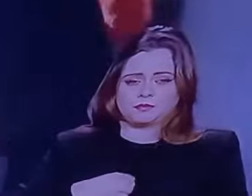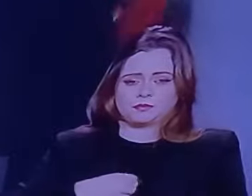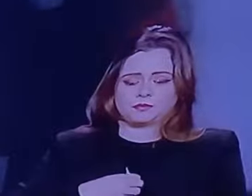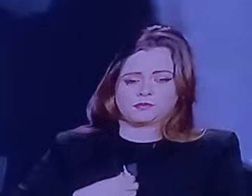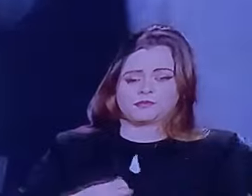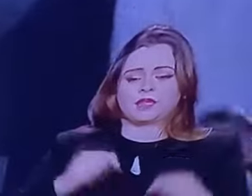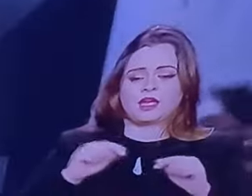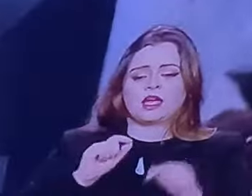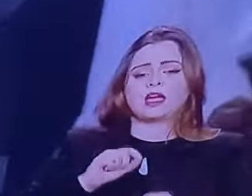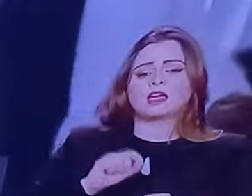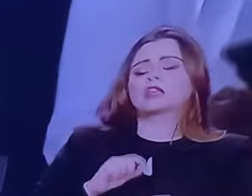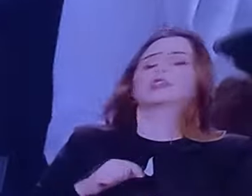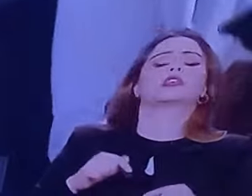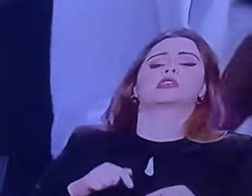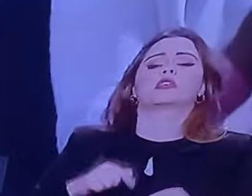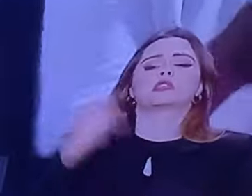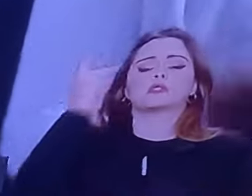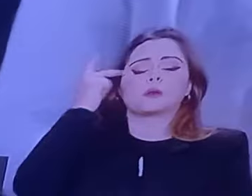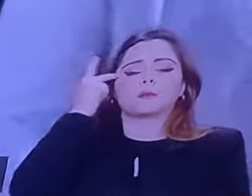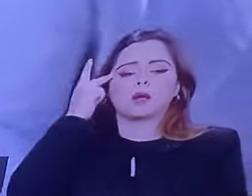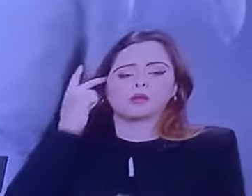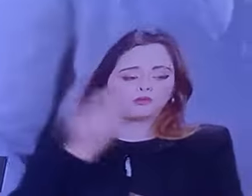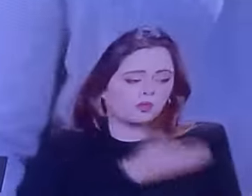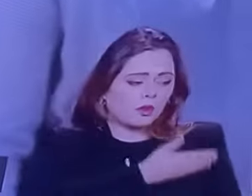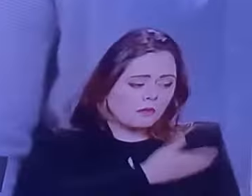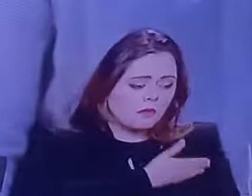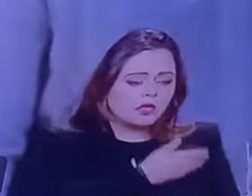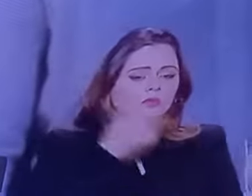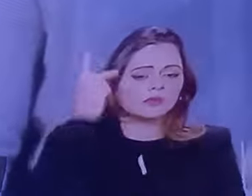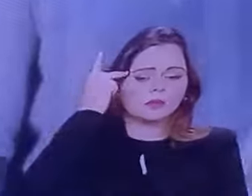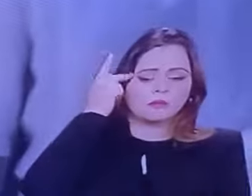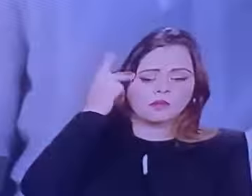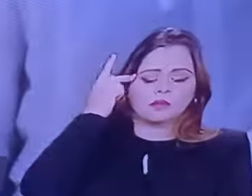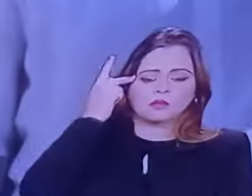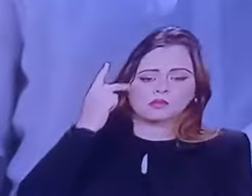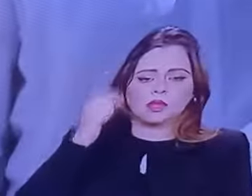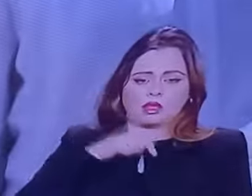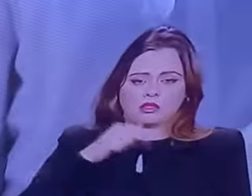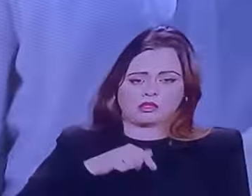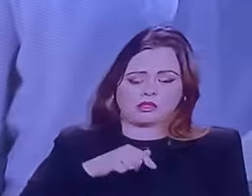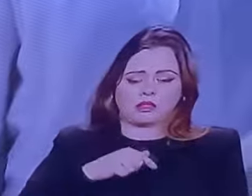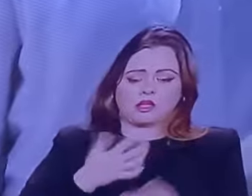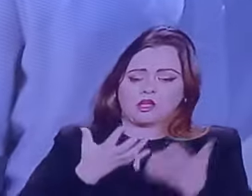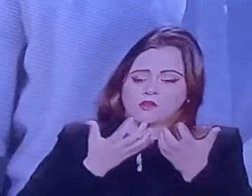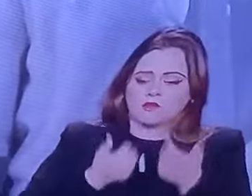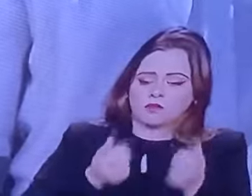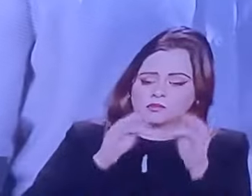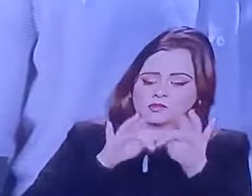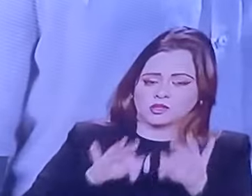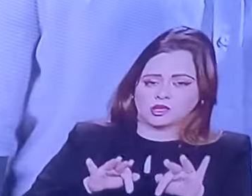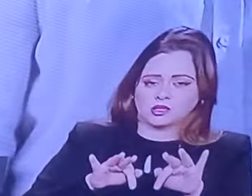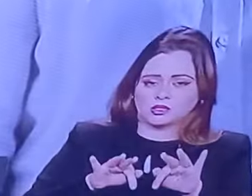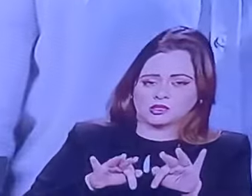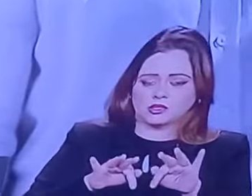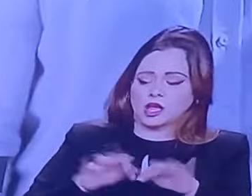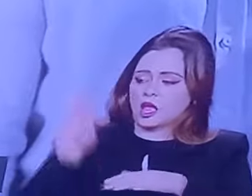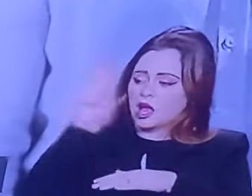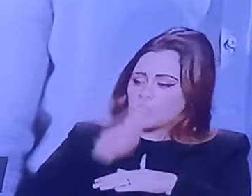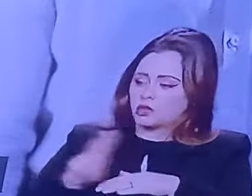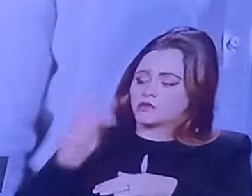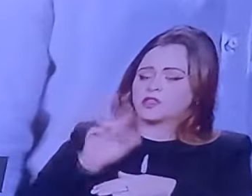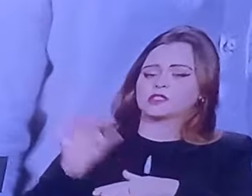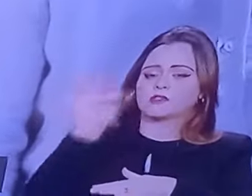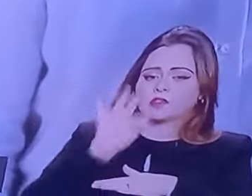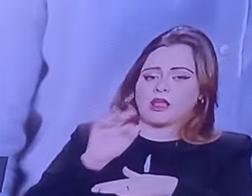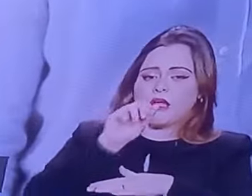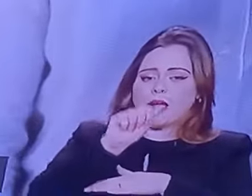Paulo, companheiro de São Paulo, aqui em São Paulo, nós vamos terminar a Universidade Federal do